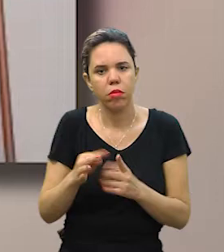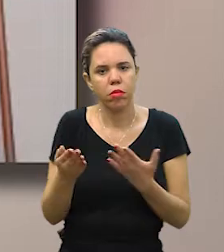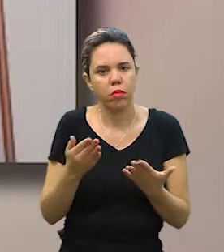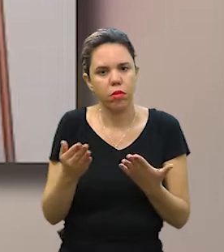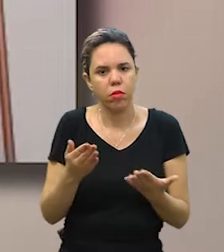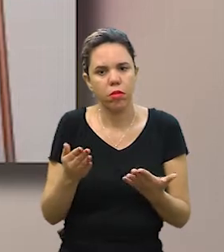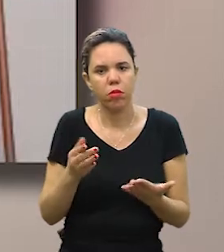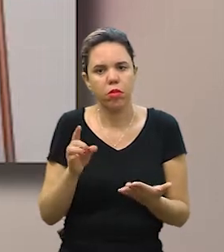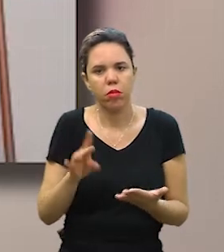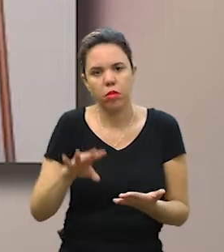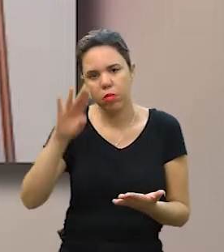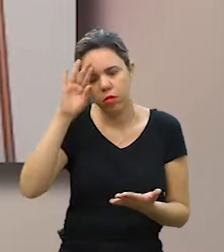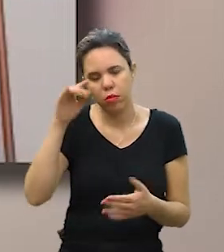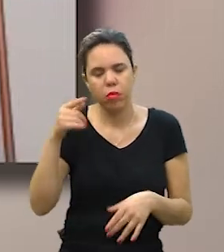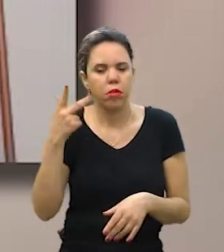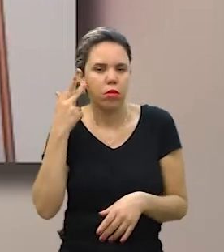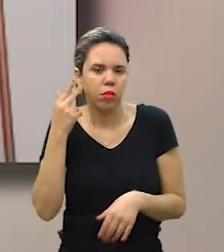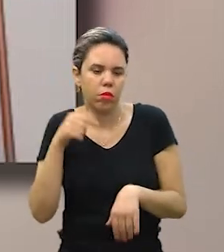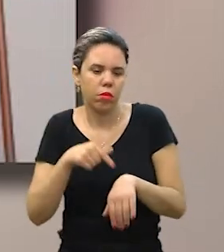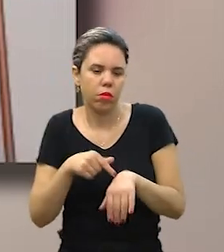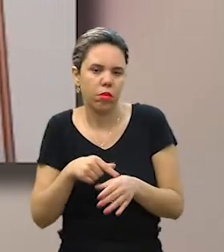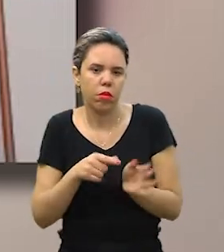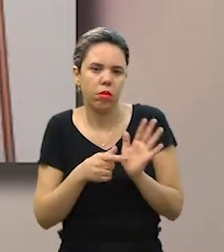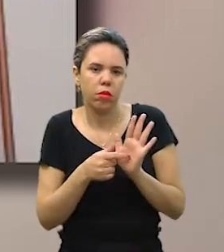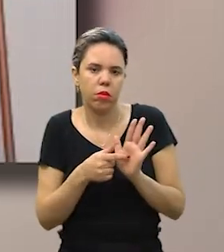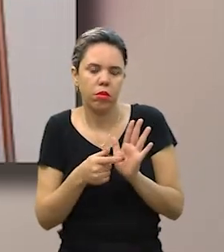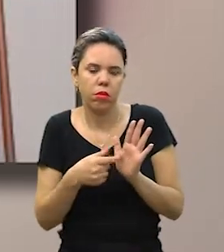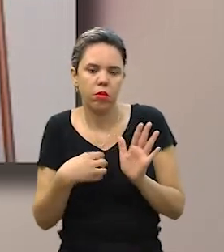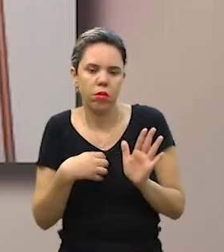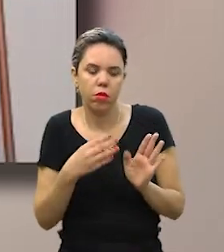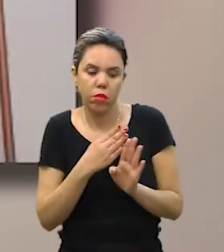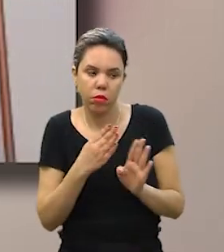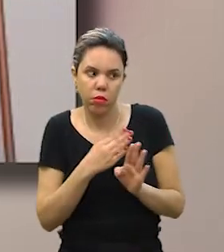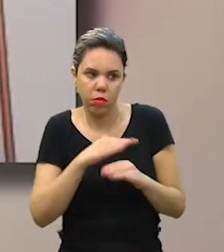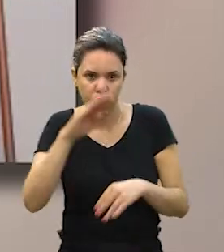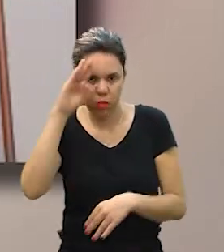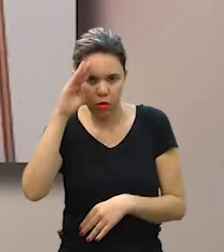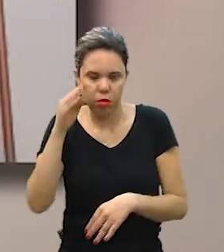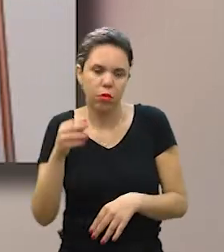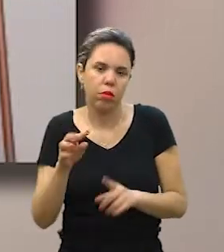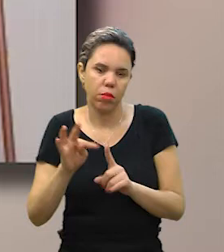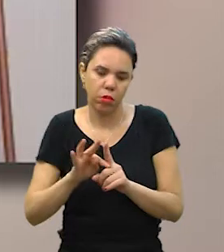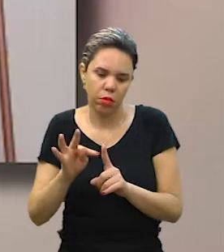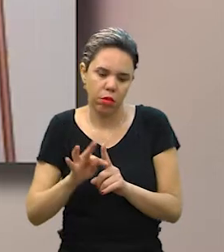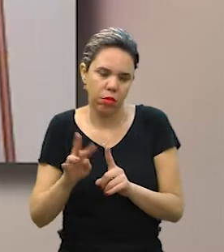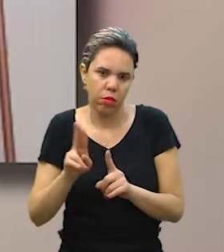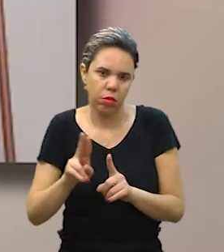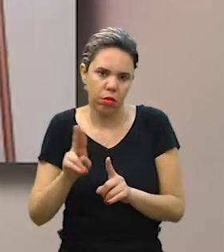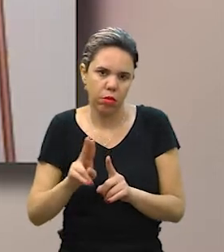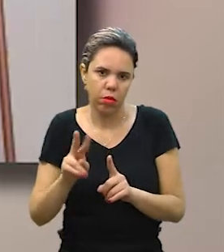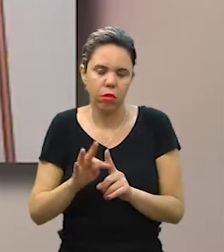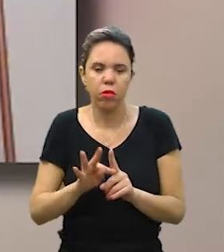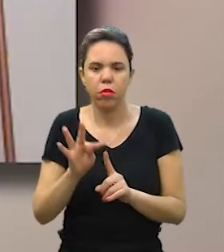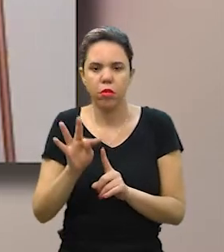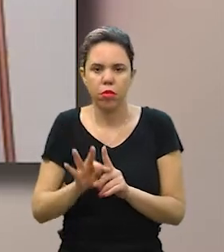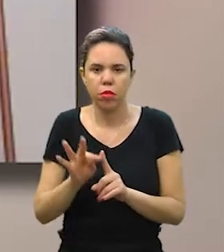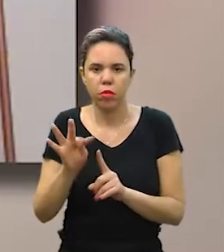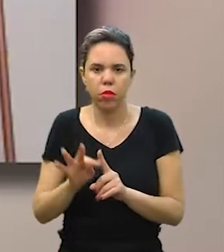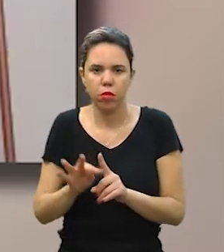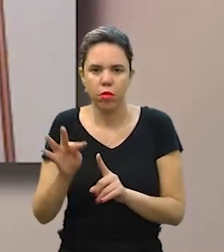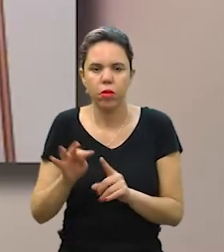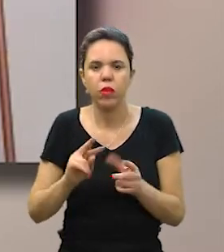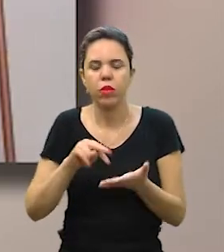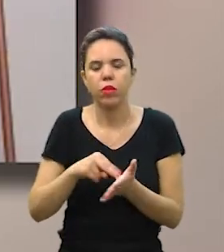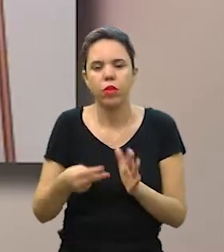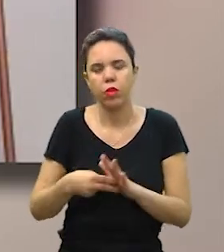medindo e só febre de mão. Então, primeira coisa é, suspeitou de febre, coloque o termômetro. O que é